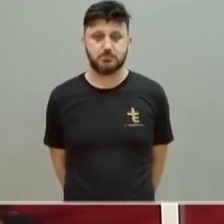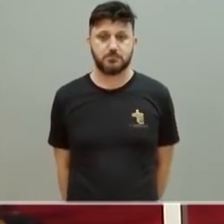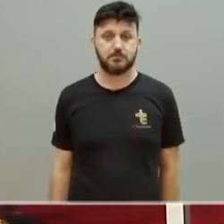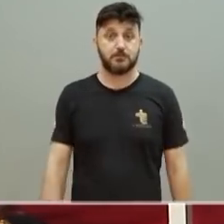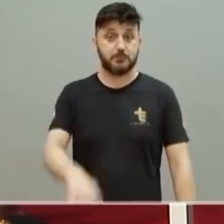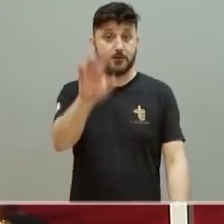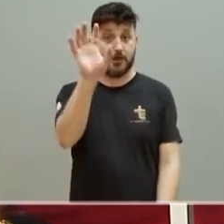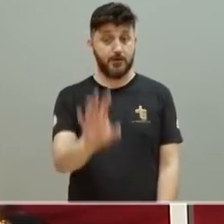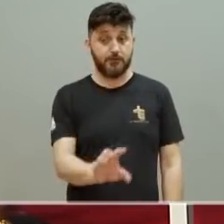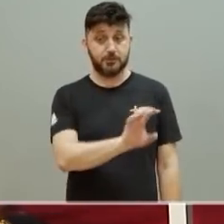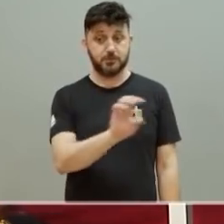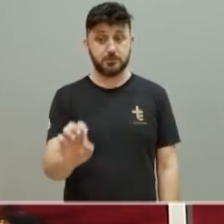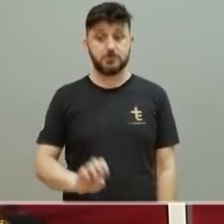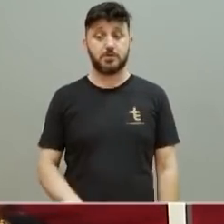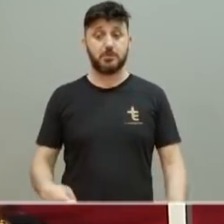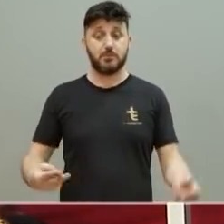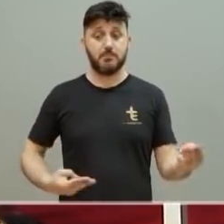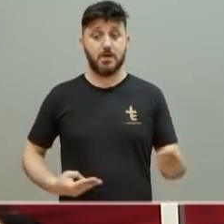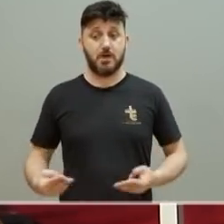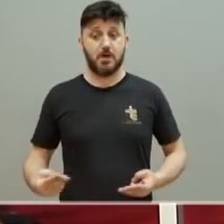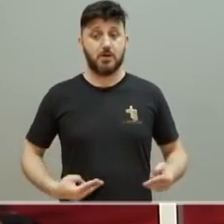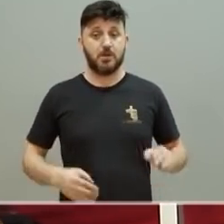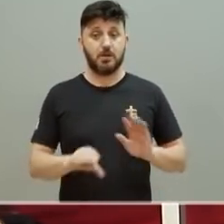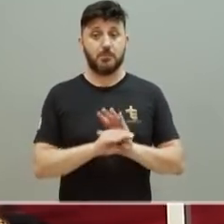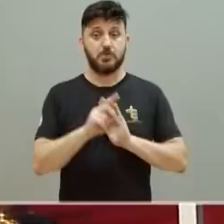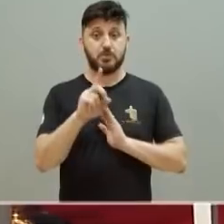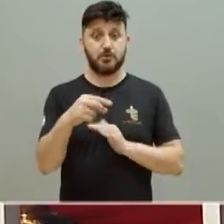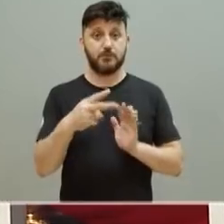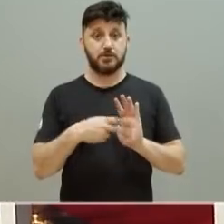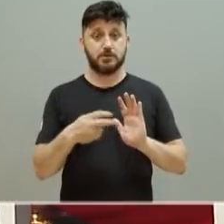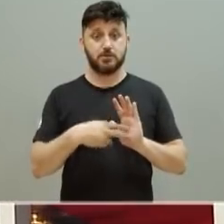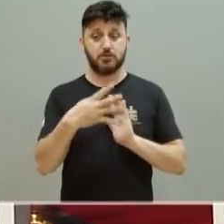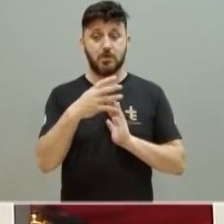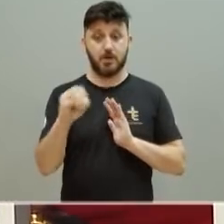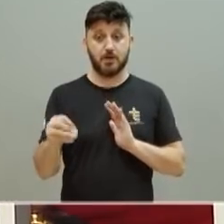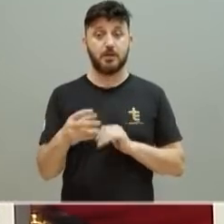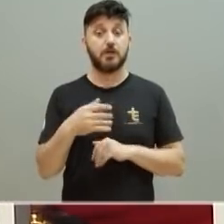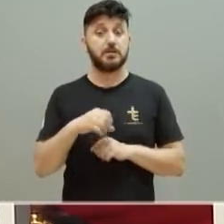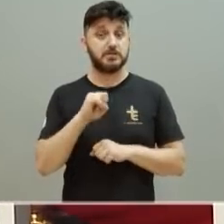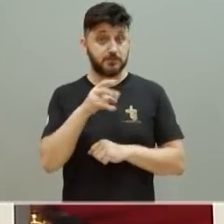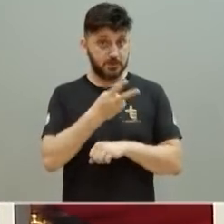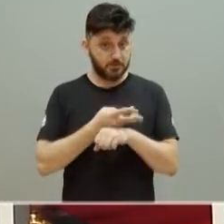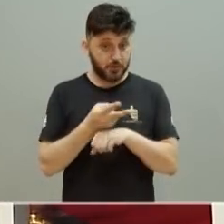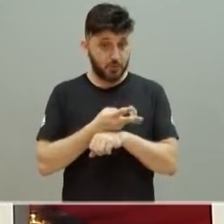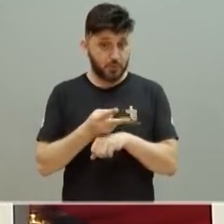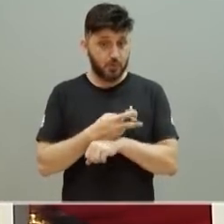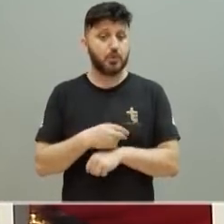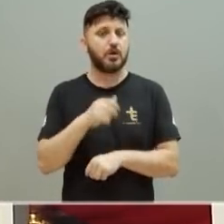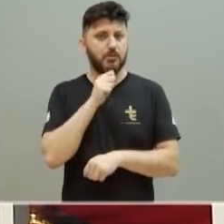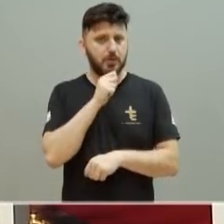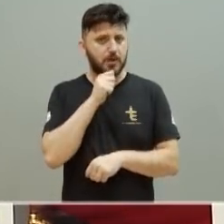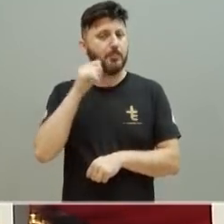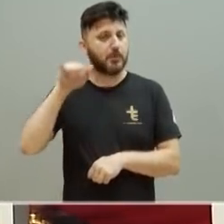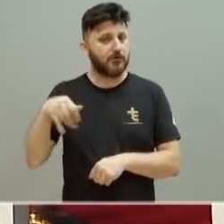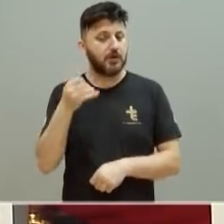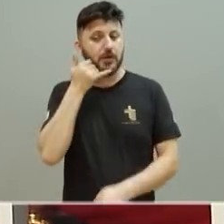Evangelho de São Marcos, capítulo 1, versículo 40. Enquanto os irmãos procuram, vai ligando para a gente, vai fazendo o seu pedido de